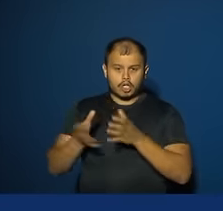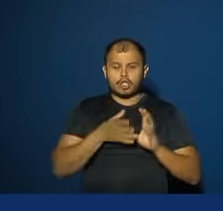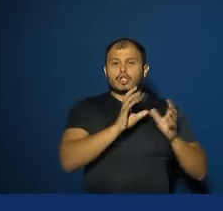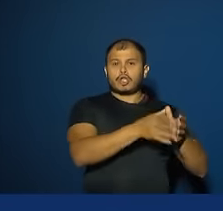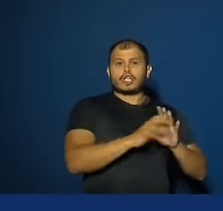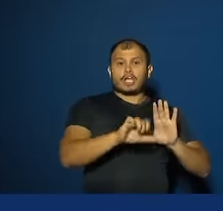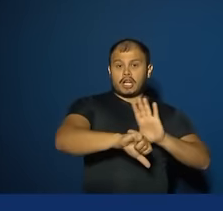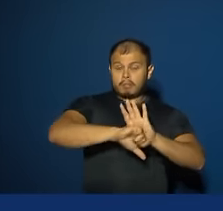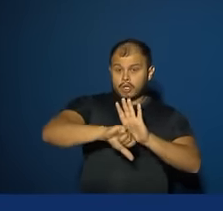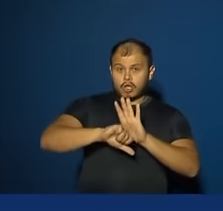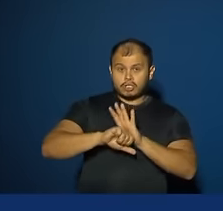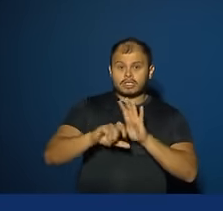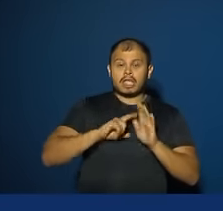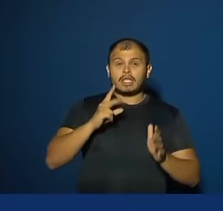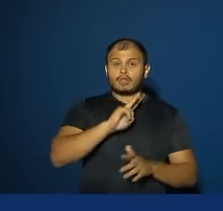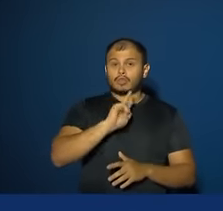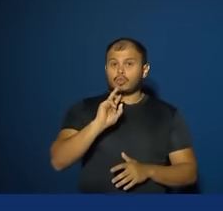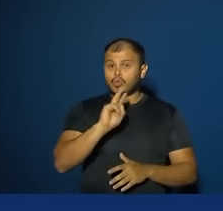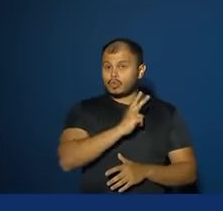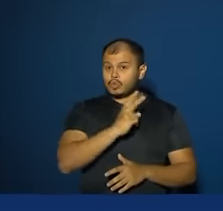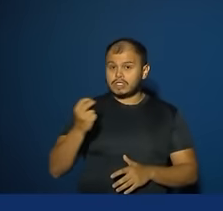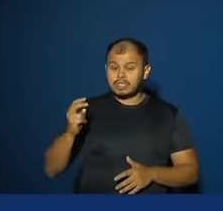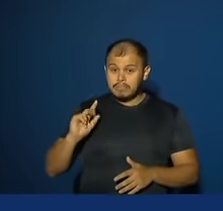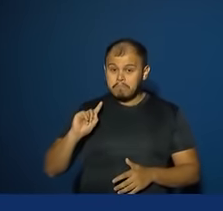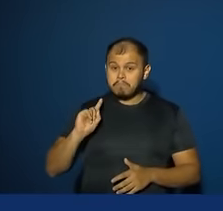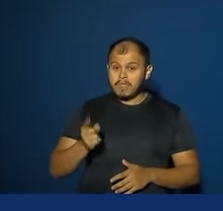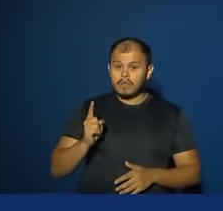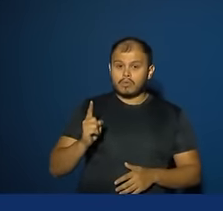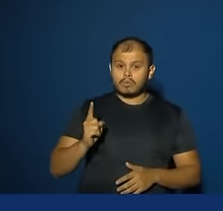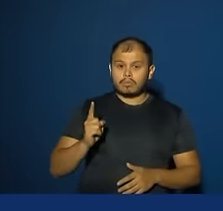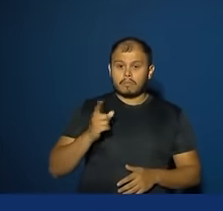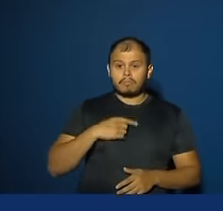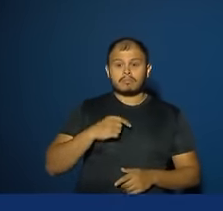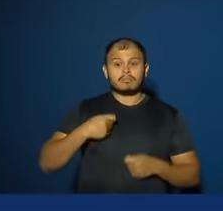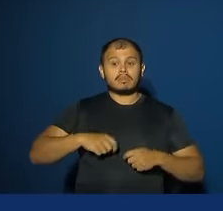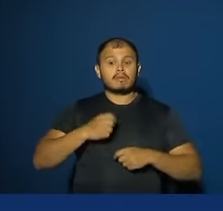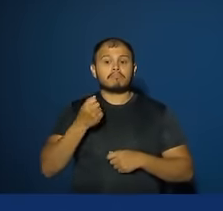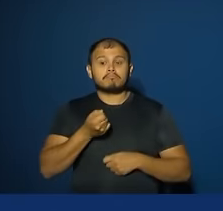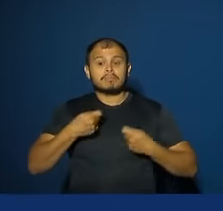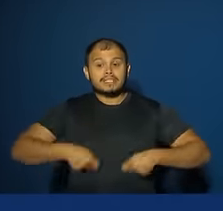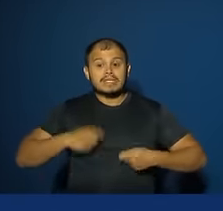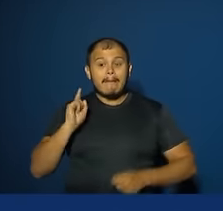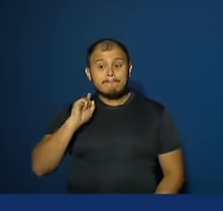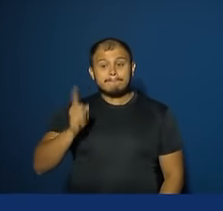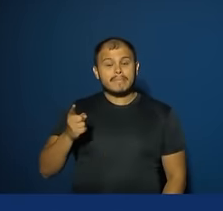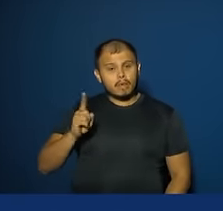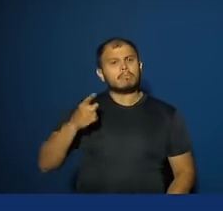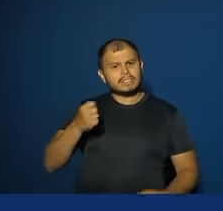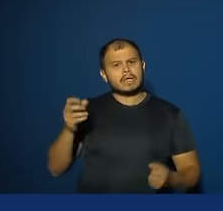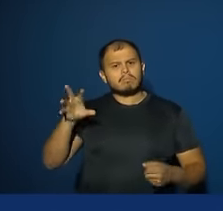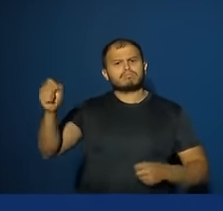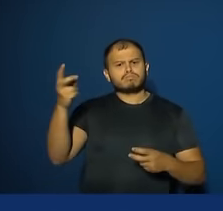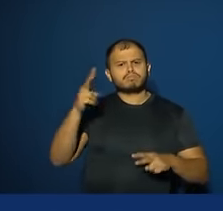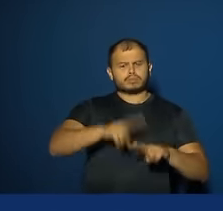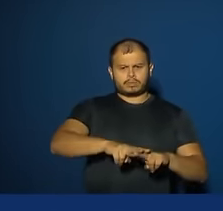envolvidas dessas 200.000 1000 a gente tem que prender porque são bandidos